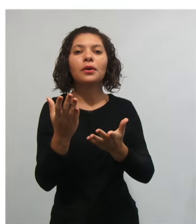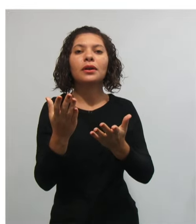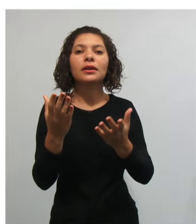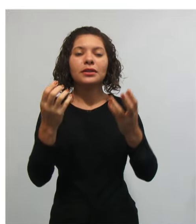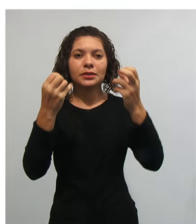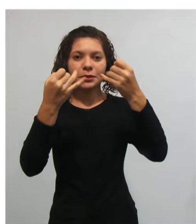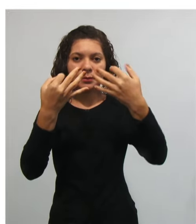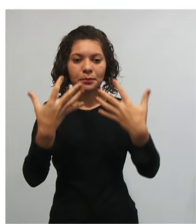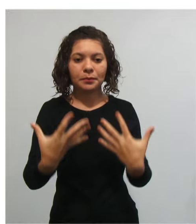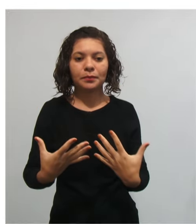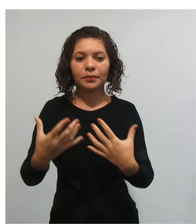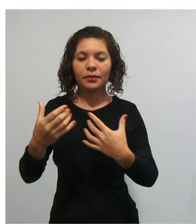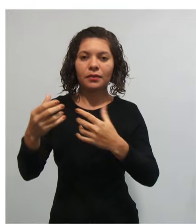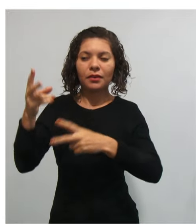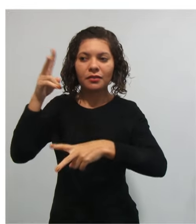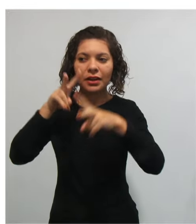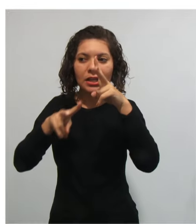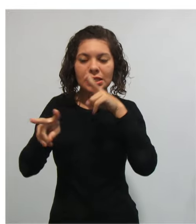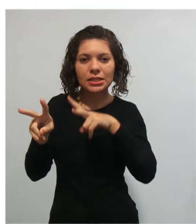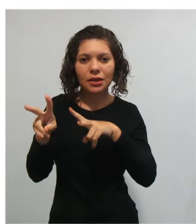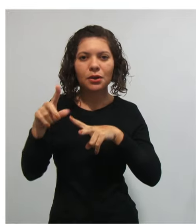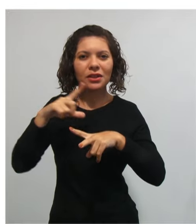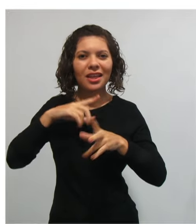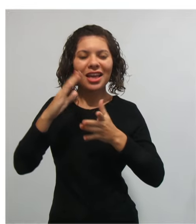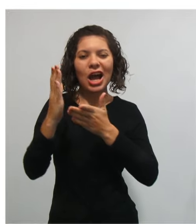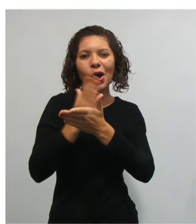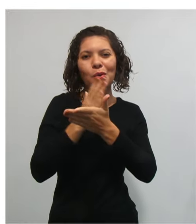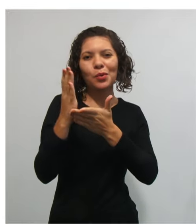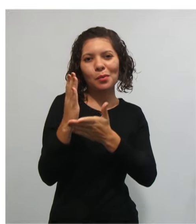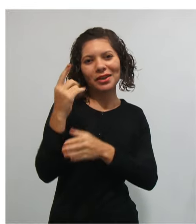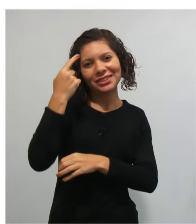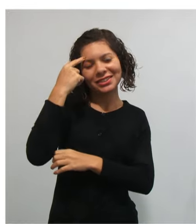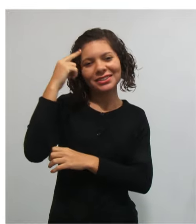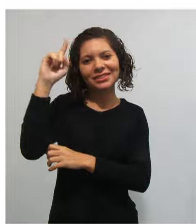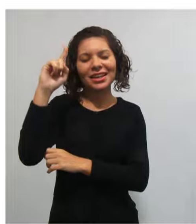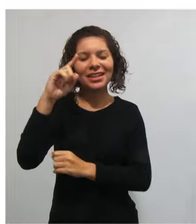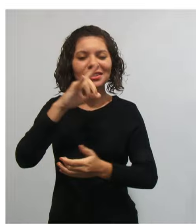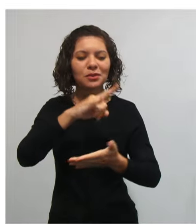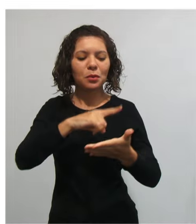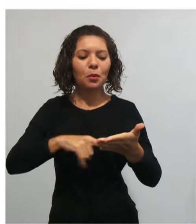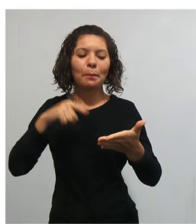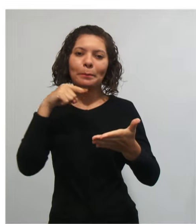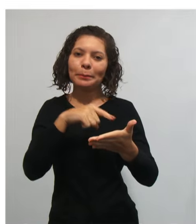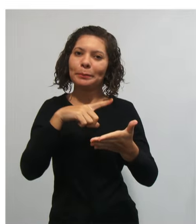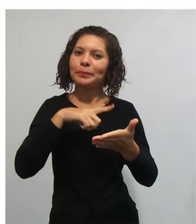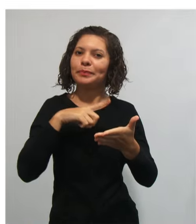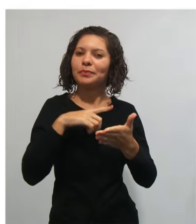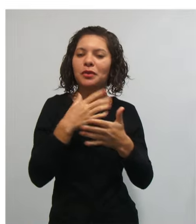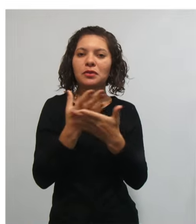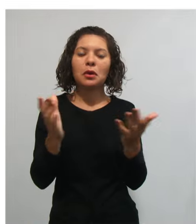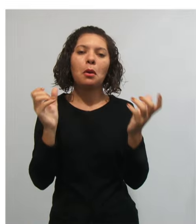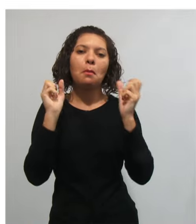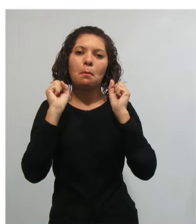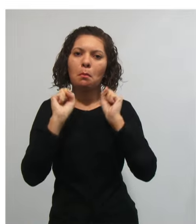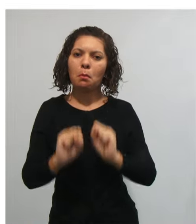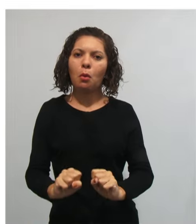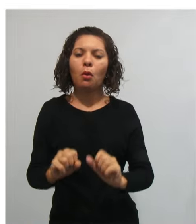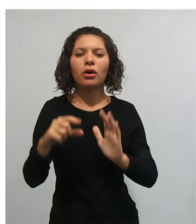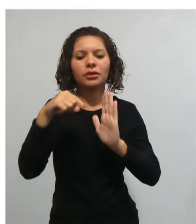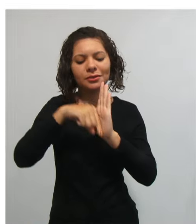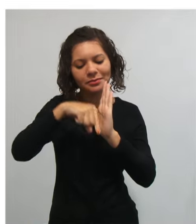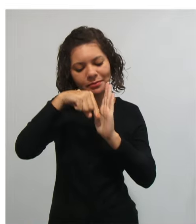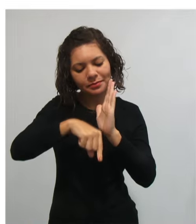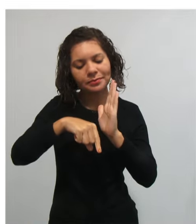a aqui a falando da avaliação na educação infantil eu trouxe aqui algumas algumas ideias que a bncc coloca e vocês